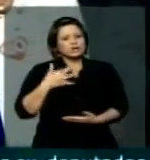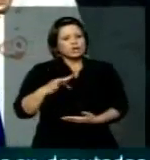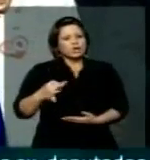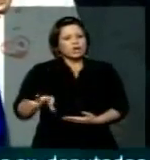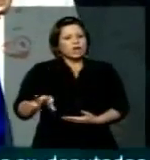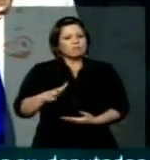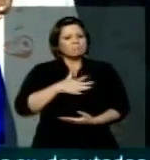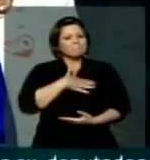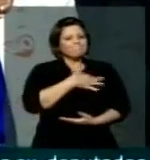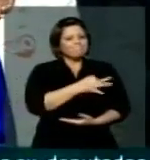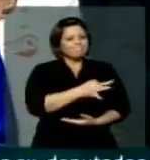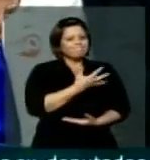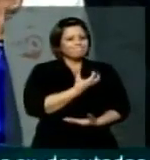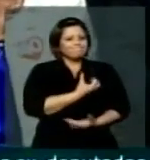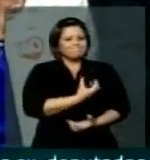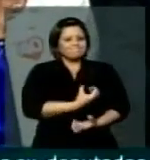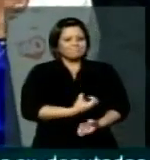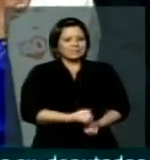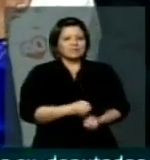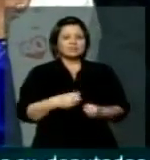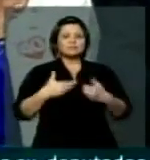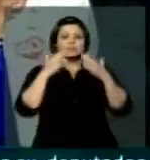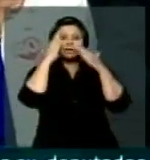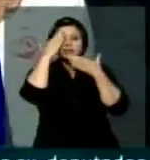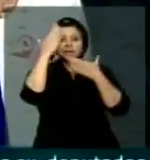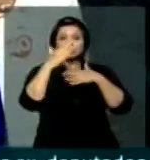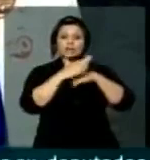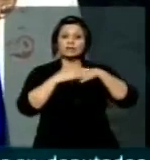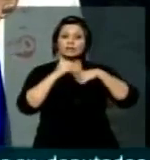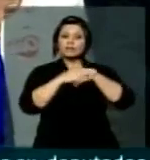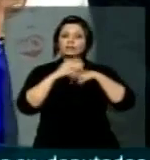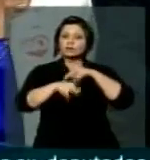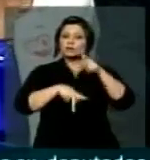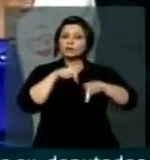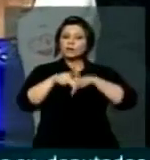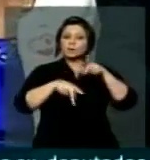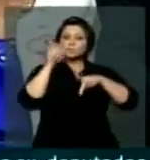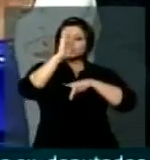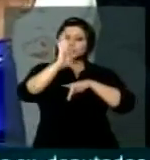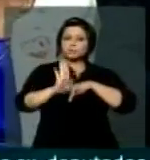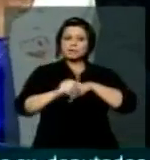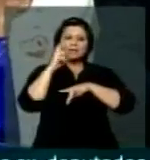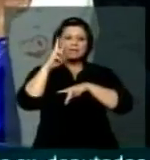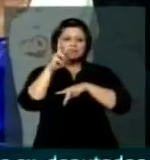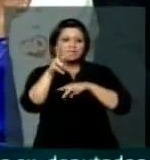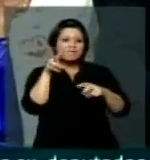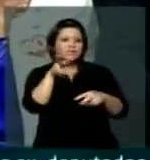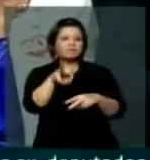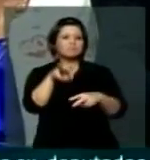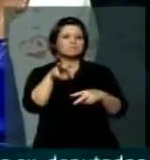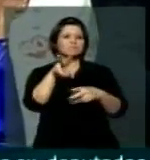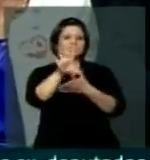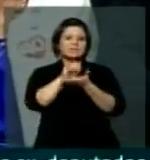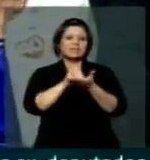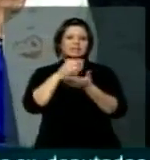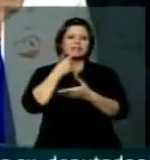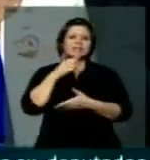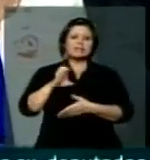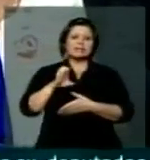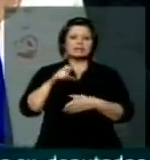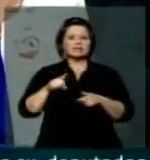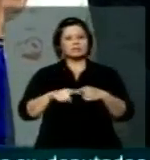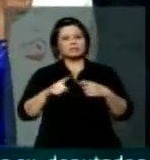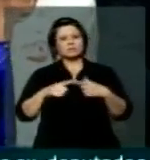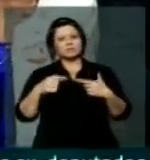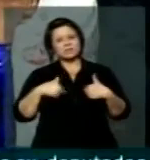irreparável. Agradecemos o carinho do povo brasileiro, que viu em Eduardo uma referência. Não